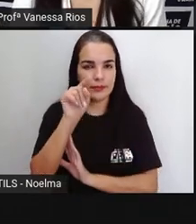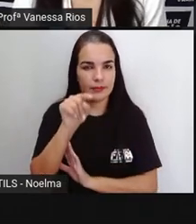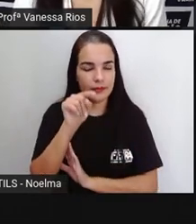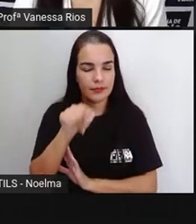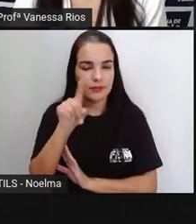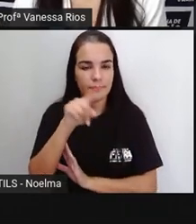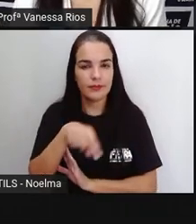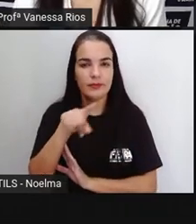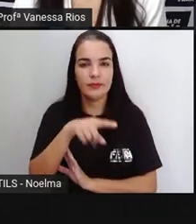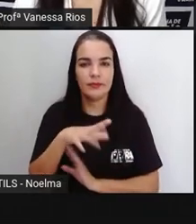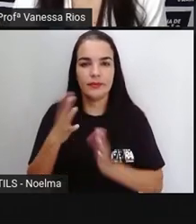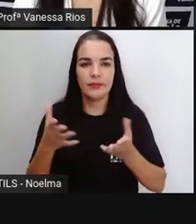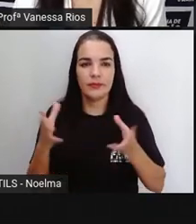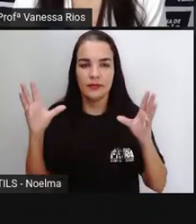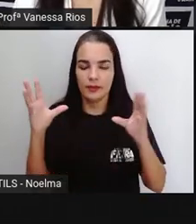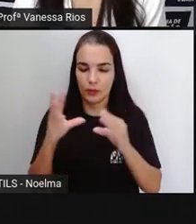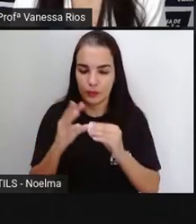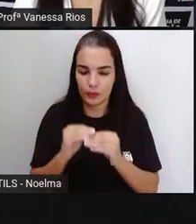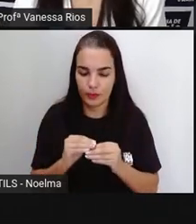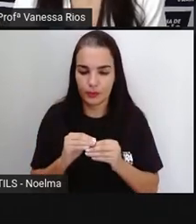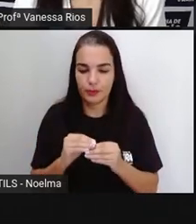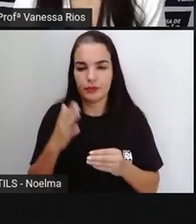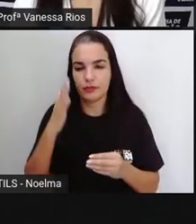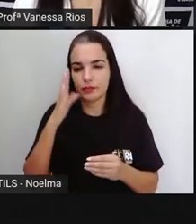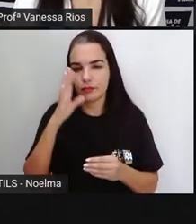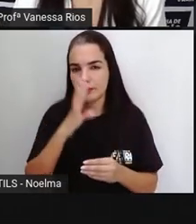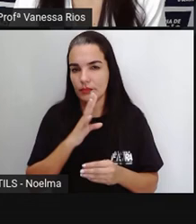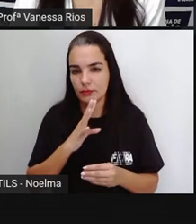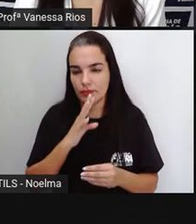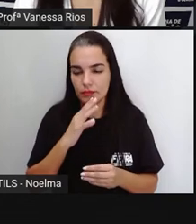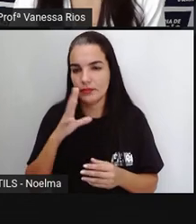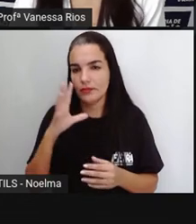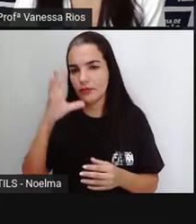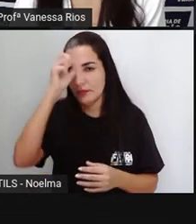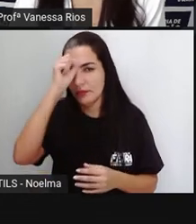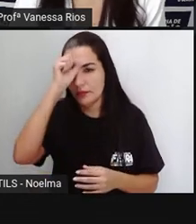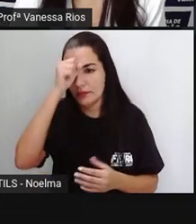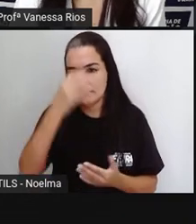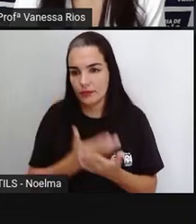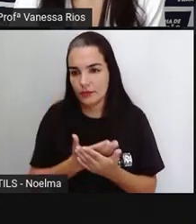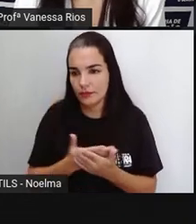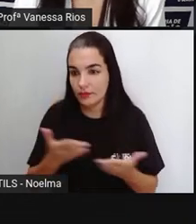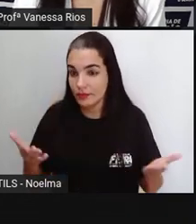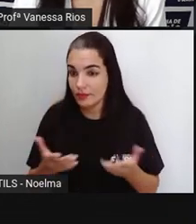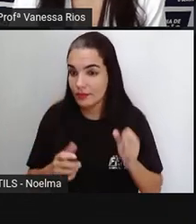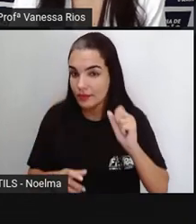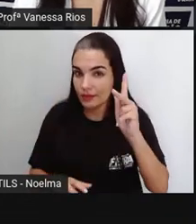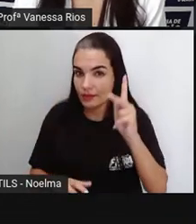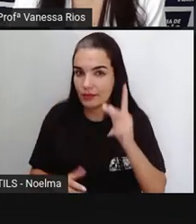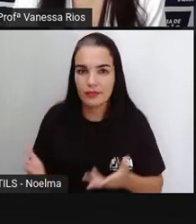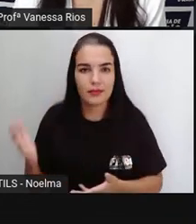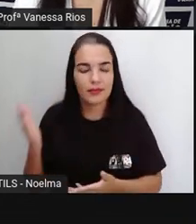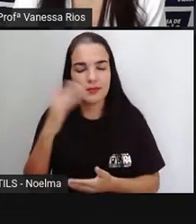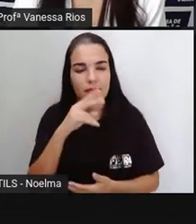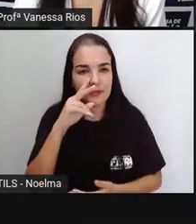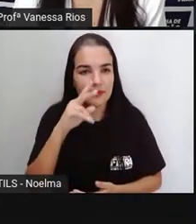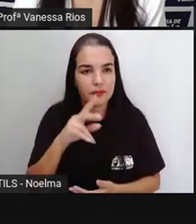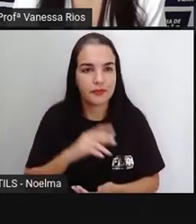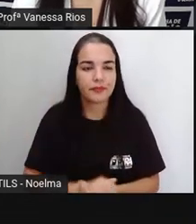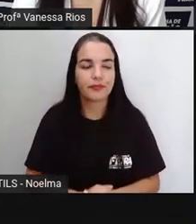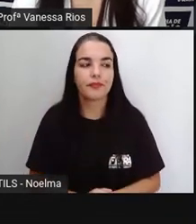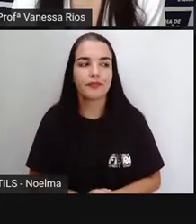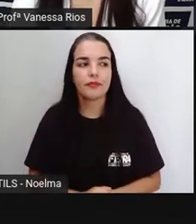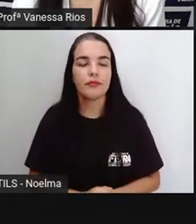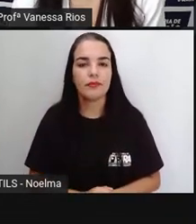gente concluir aí, fechar os nossos conhecimentos e o nosso aprendizado da aula de hoje. E a Pró traz a seguinte